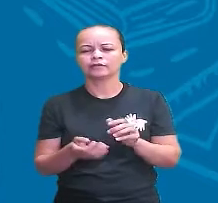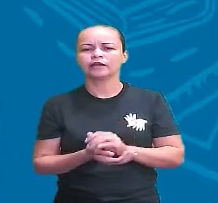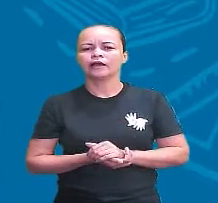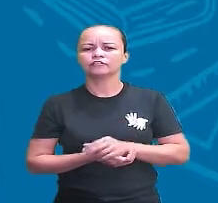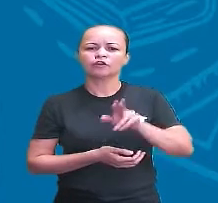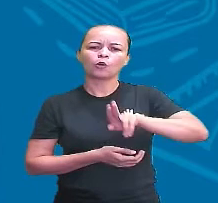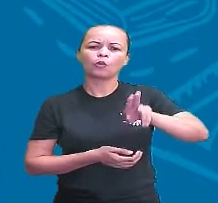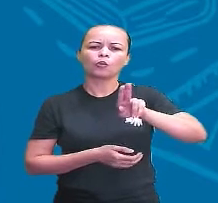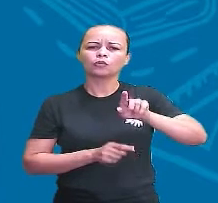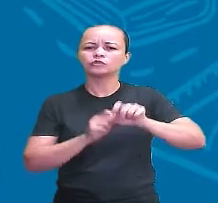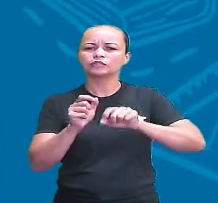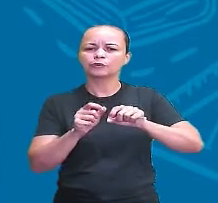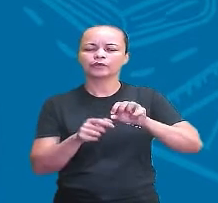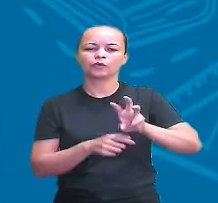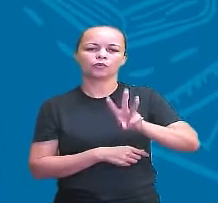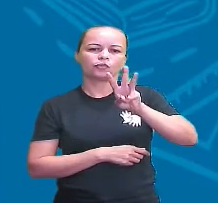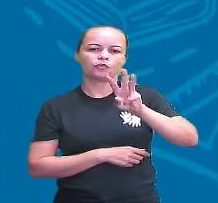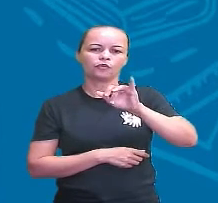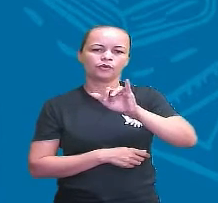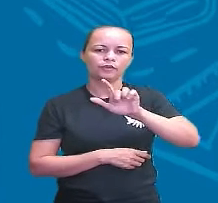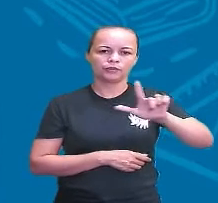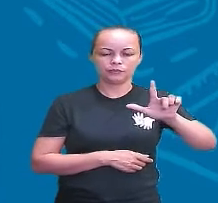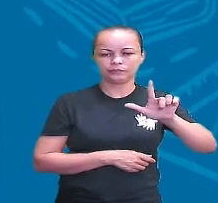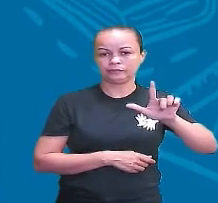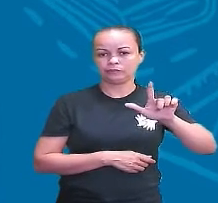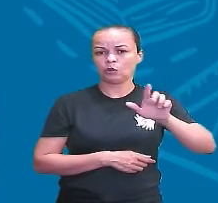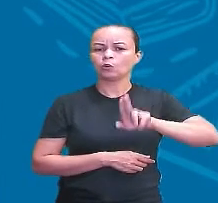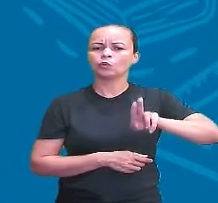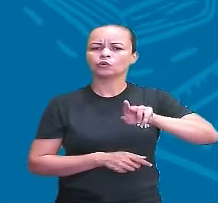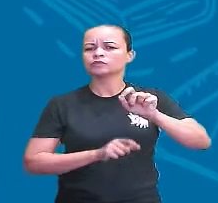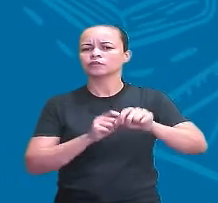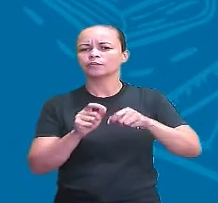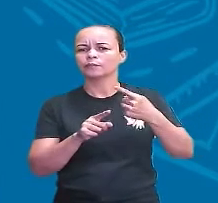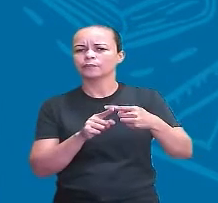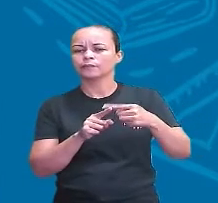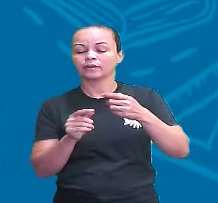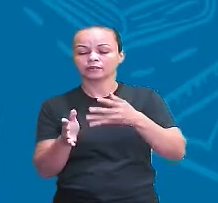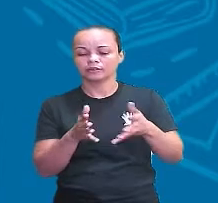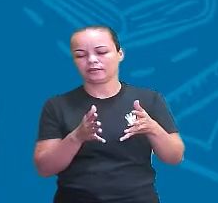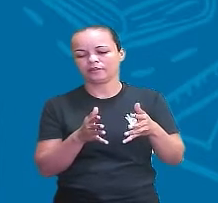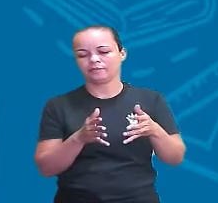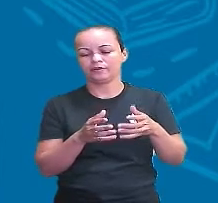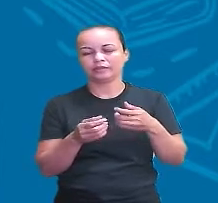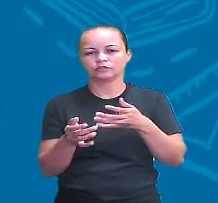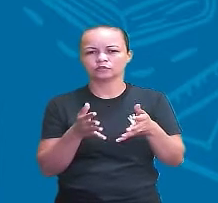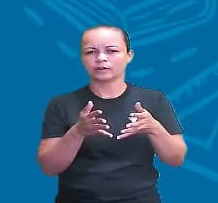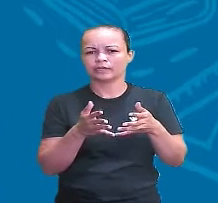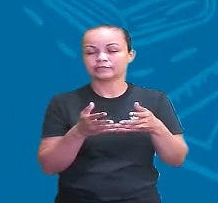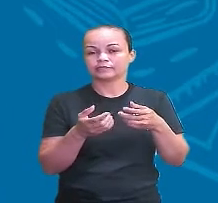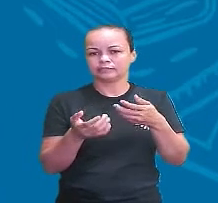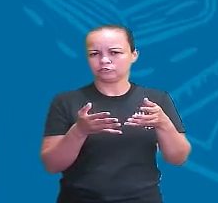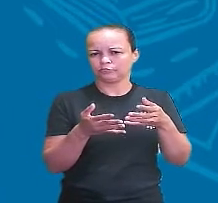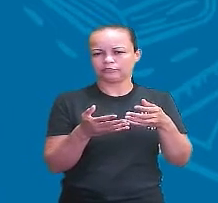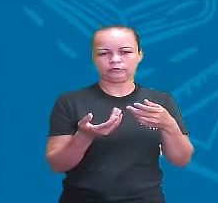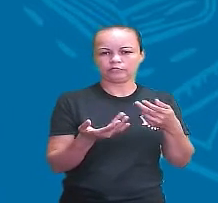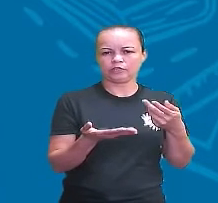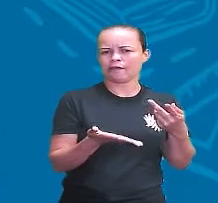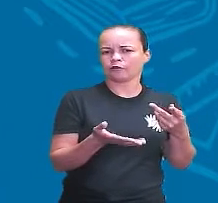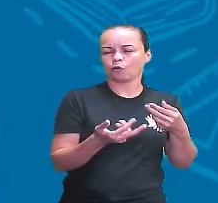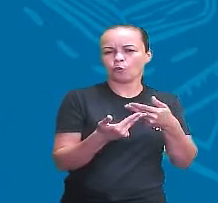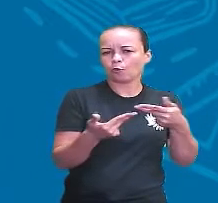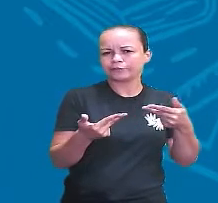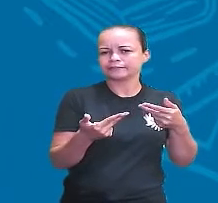aí o uso de quem? De will. O will é usado para quê? Para tomar decisões que não sejam certas, tá? Não